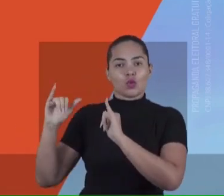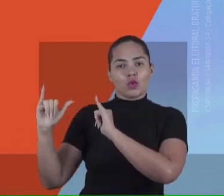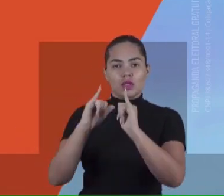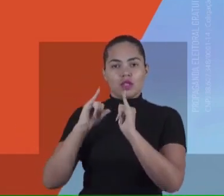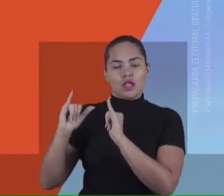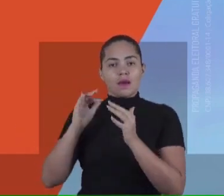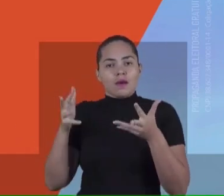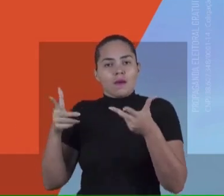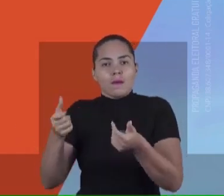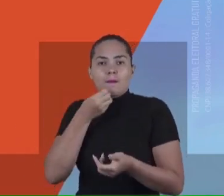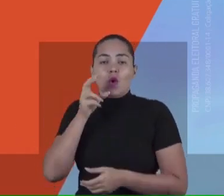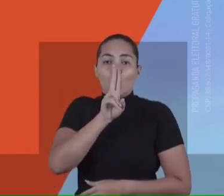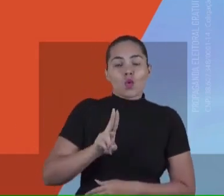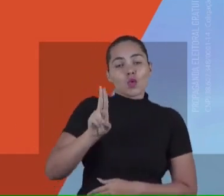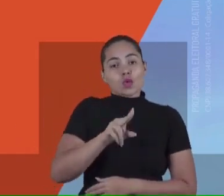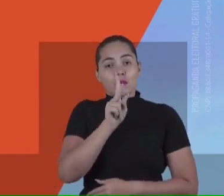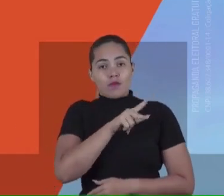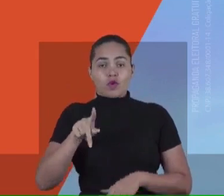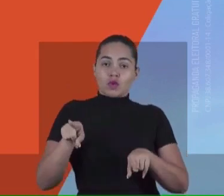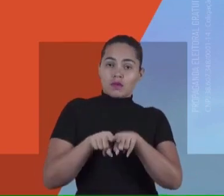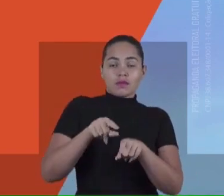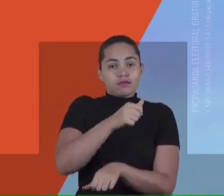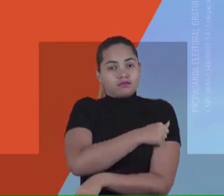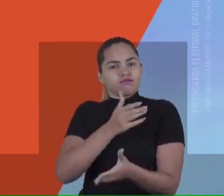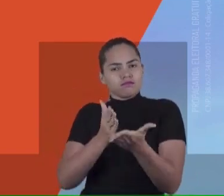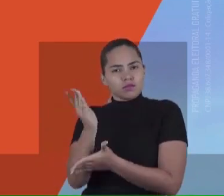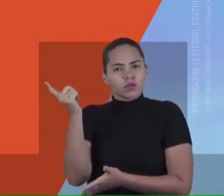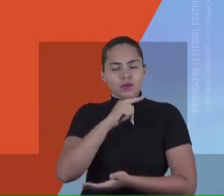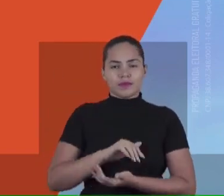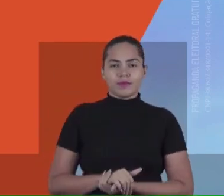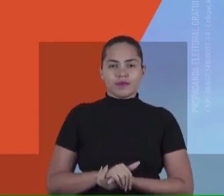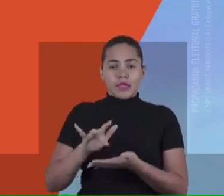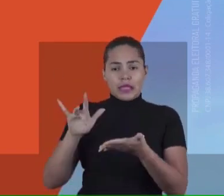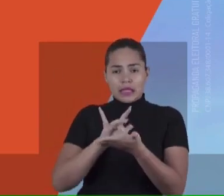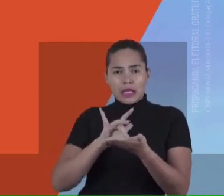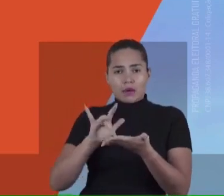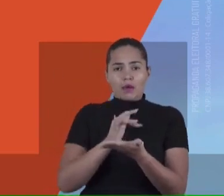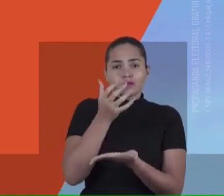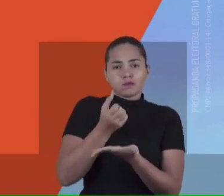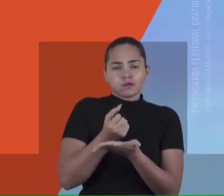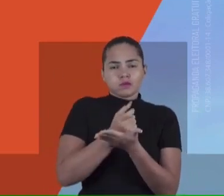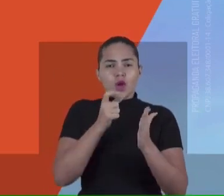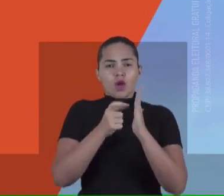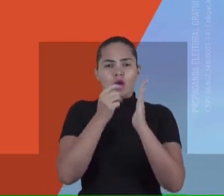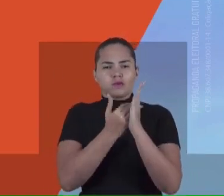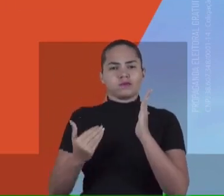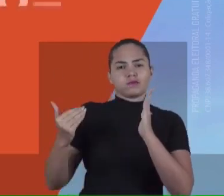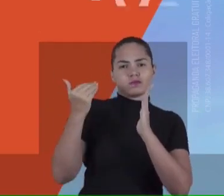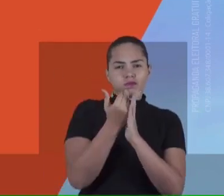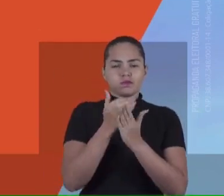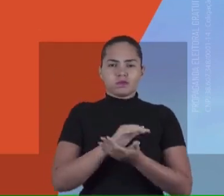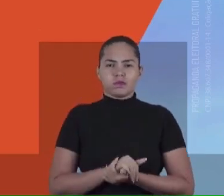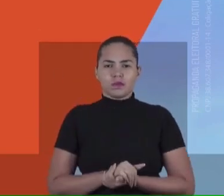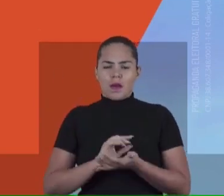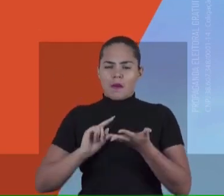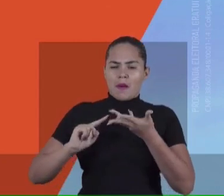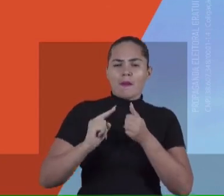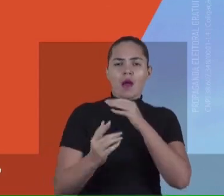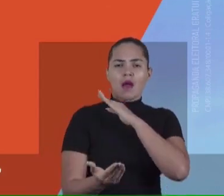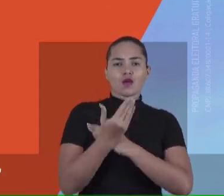as nossas escolas com internet de qualidade, para uso dos professores e alunos. Nos tablets estarão instalado